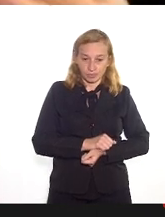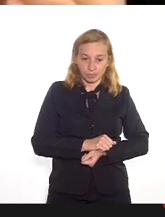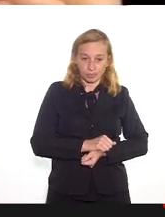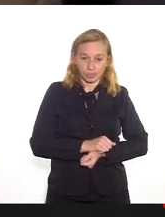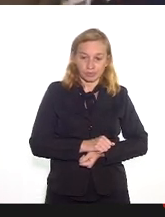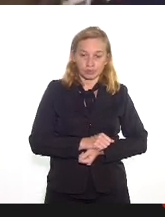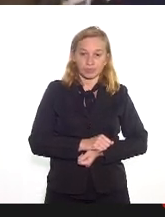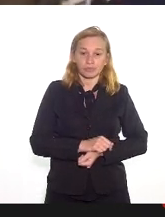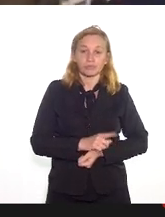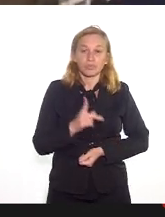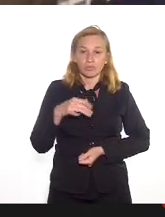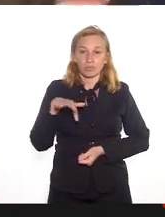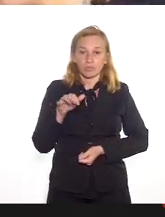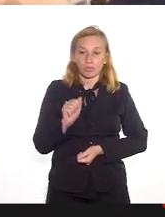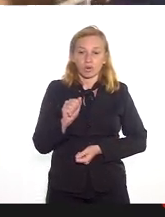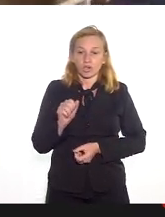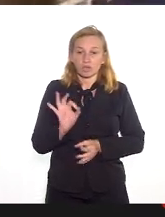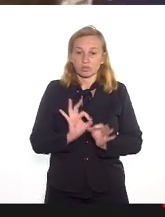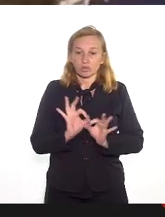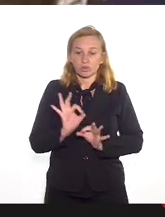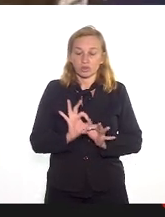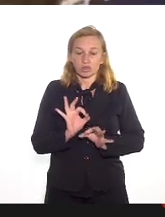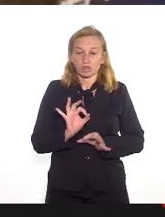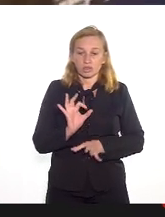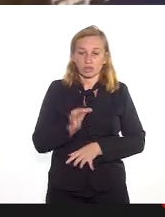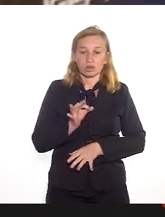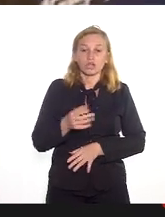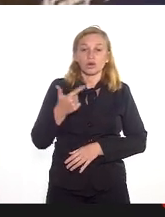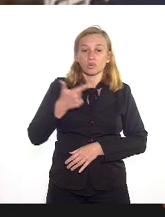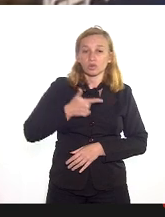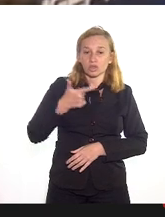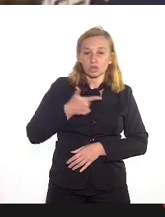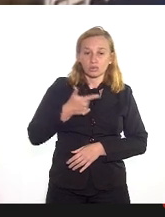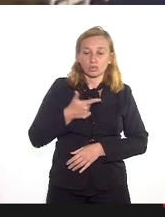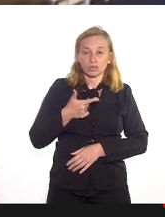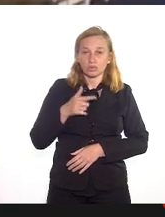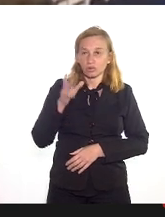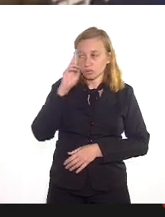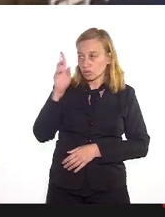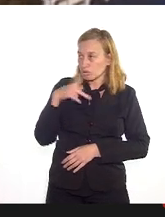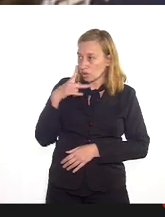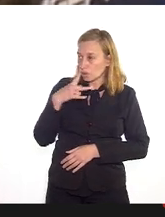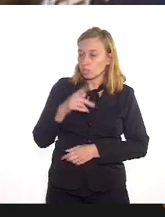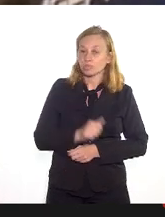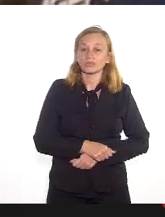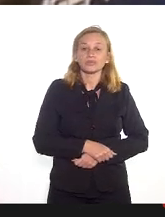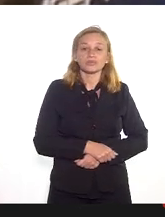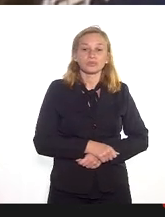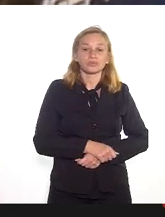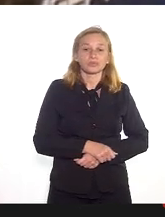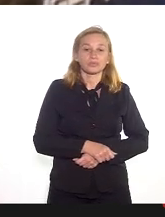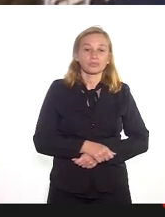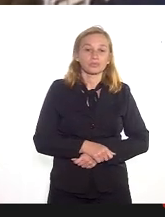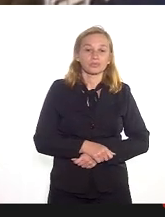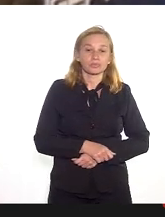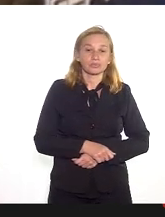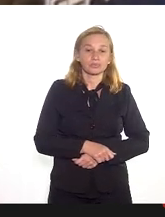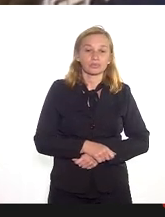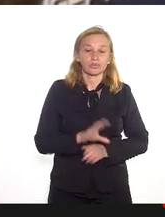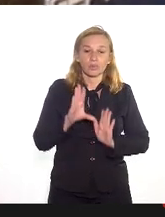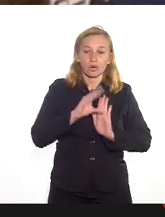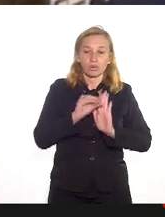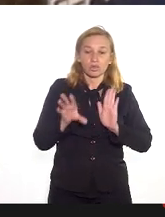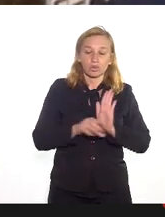programas, projetos complexos. O segundo aspecto que o senhor citou diz respeito ao conteúdo